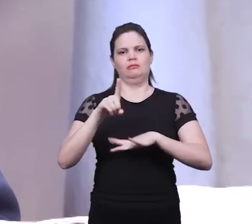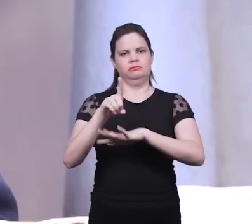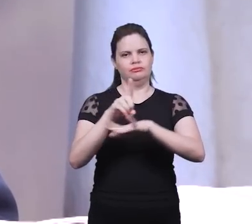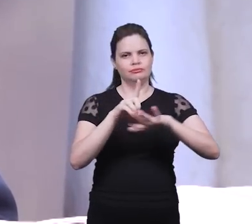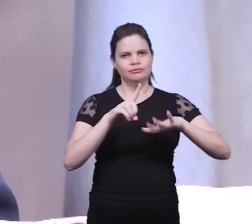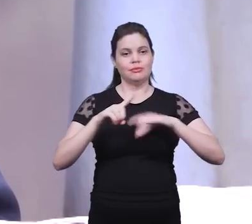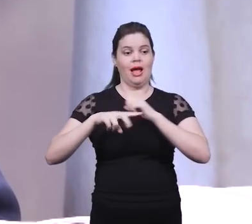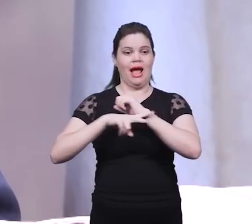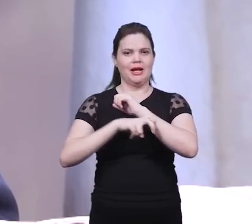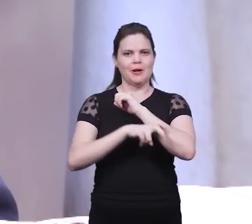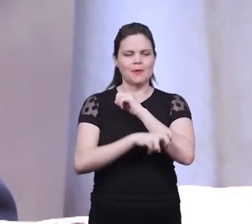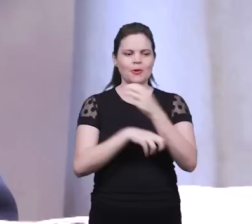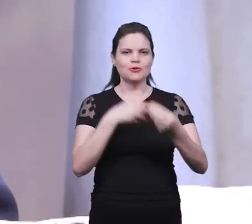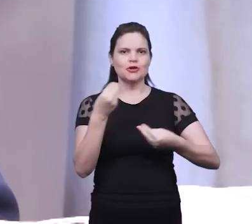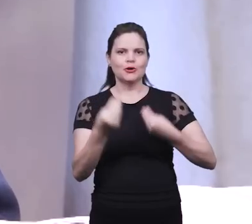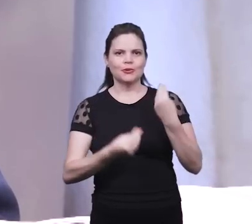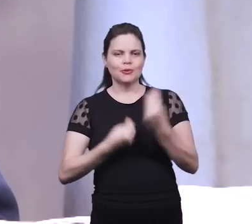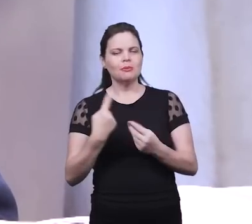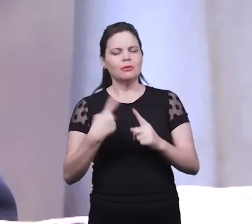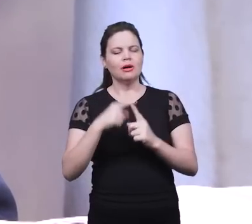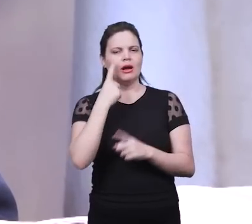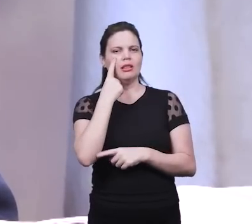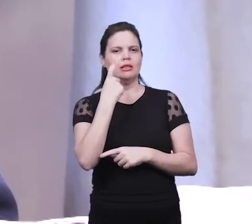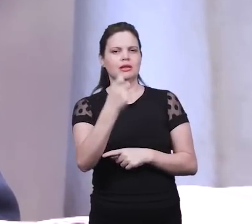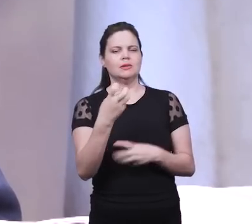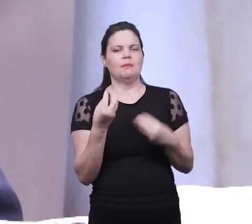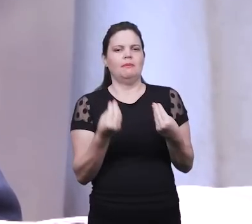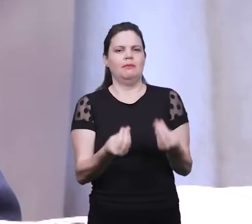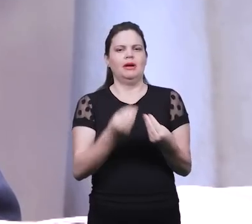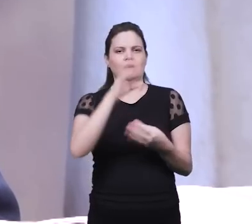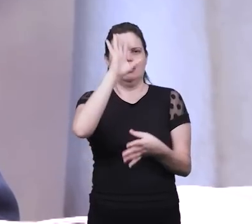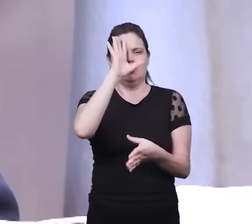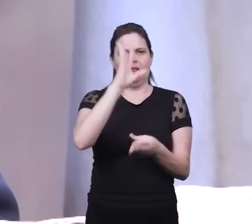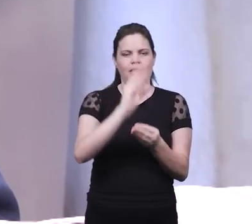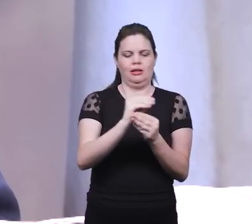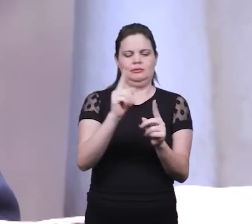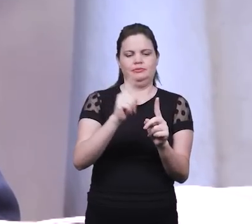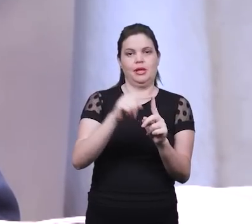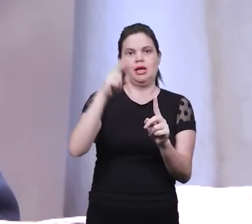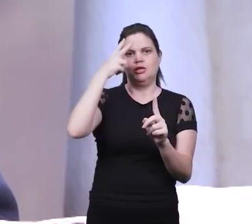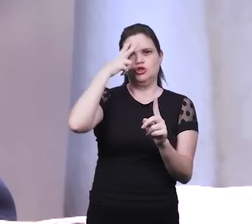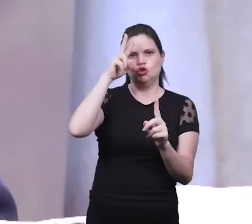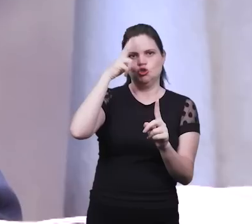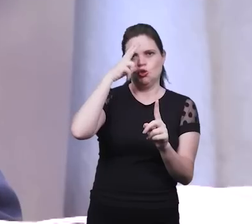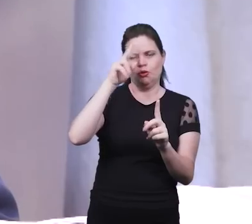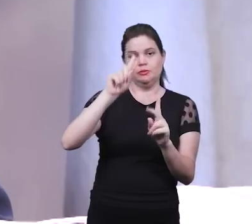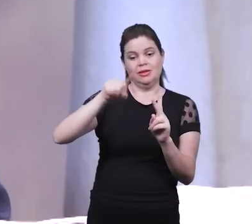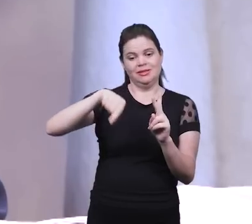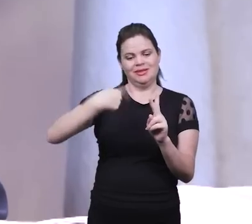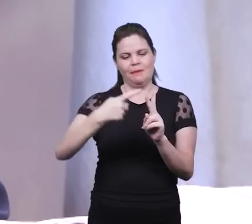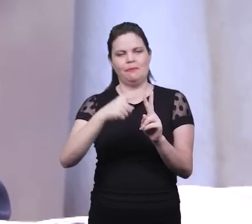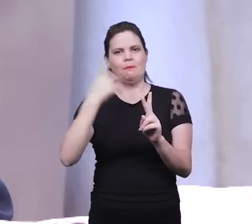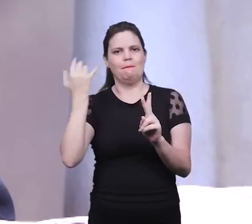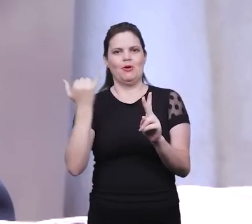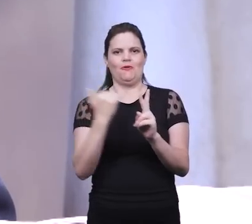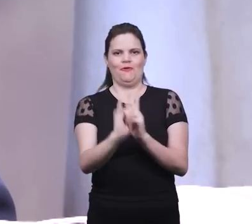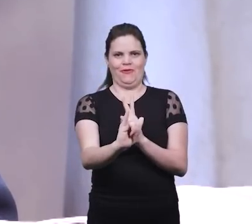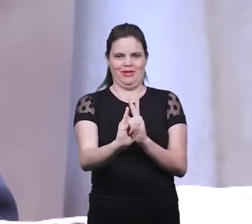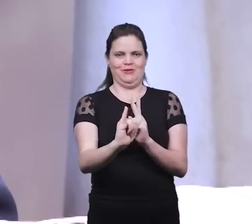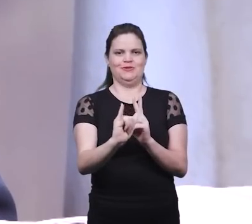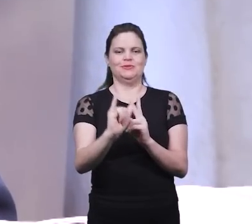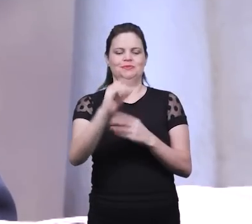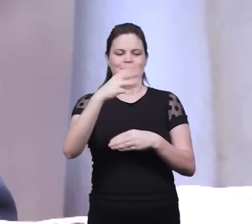que é muito interessante, muito importante, para compreendermos o fato histórico e depois vamos entrar no profético